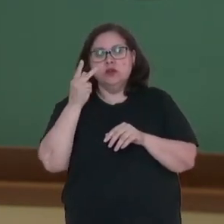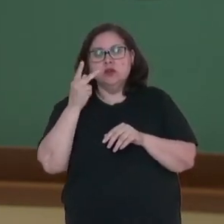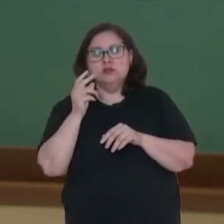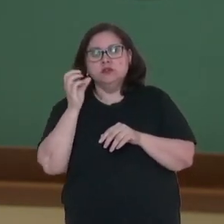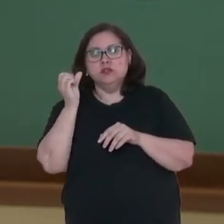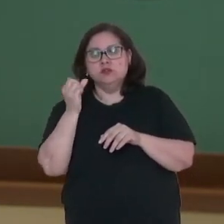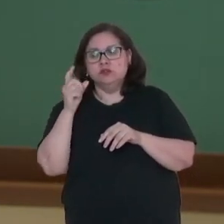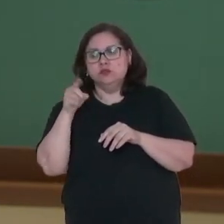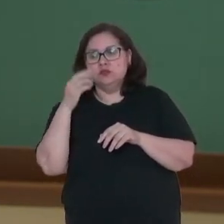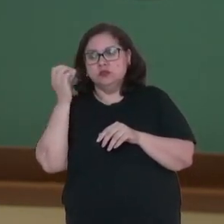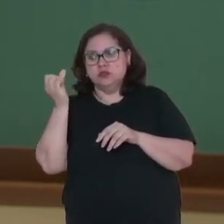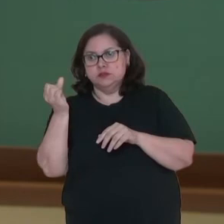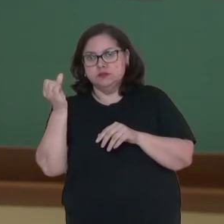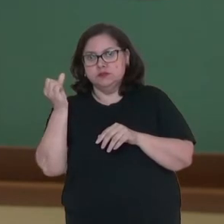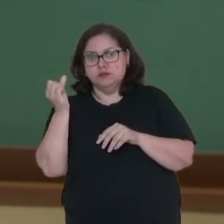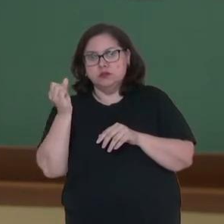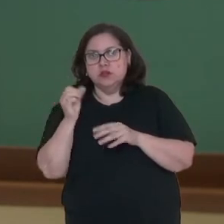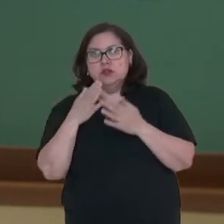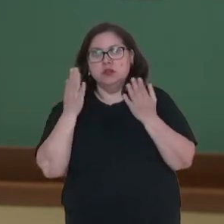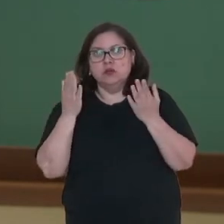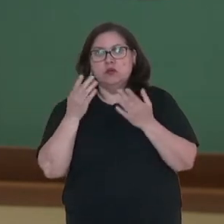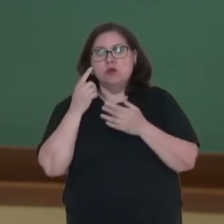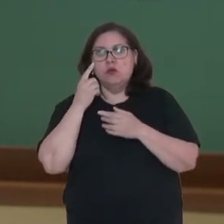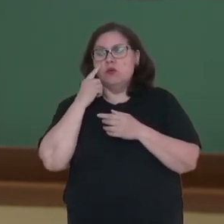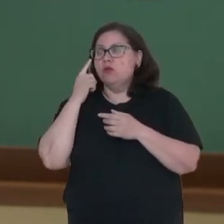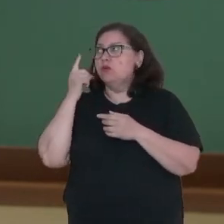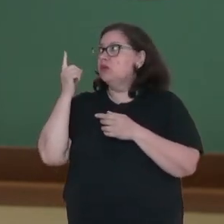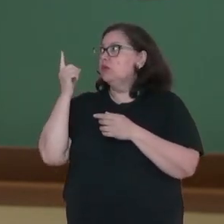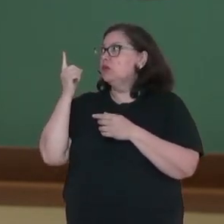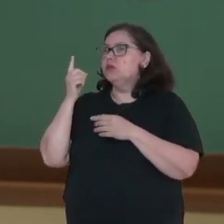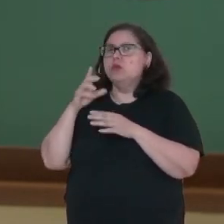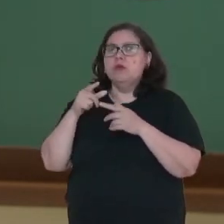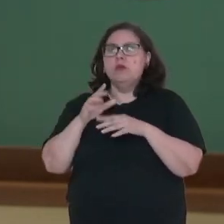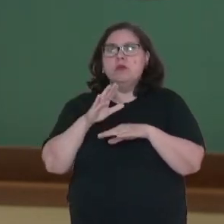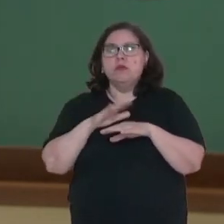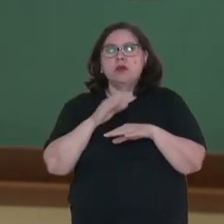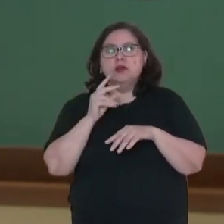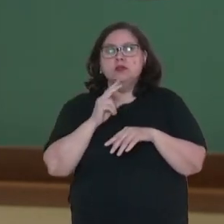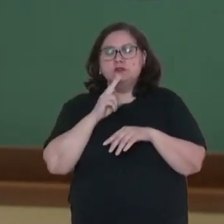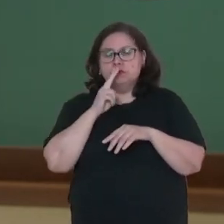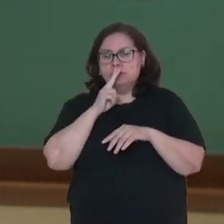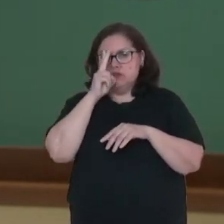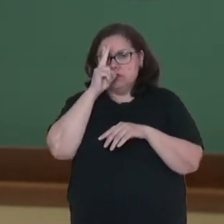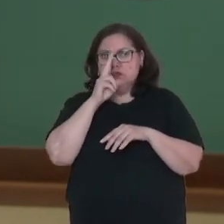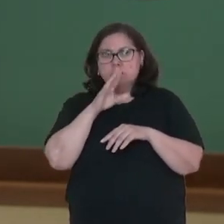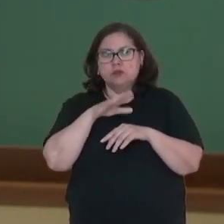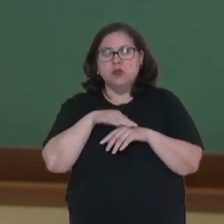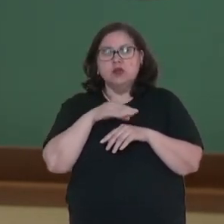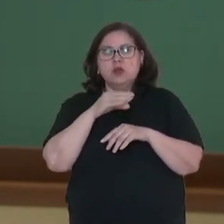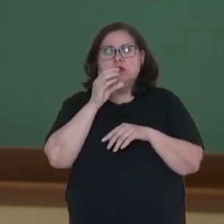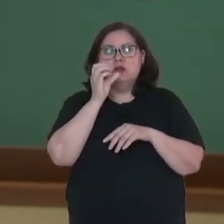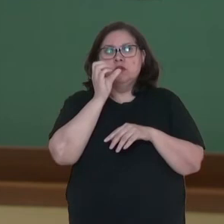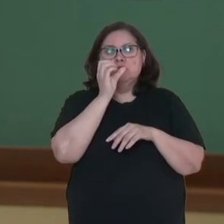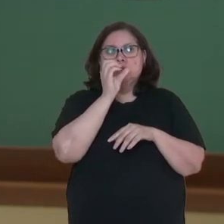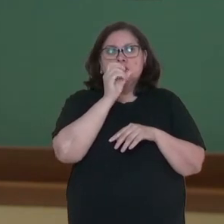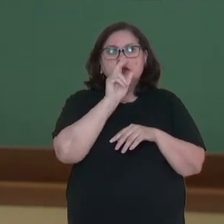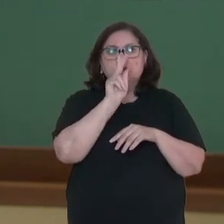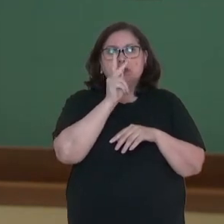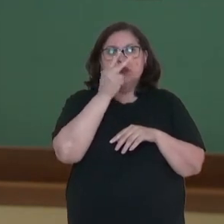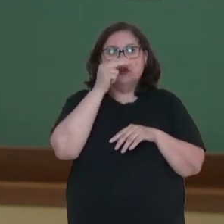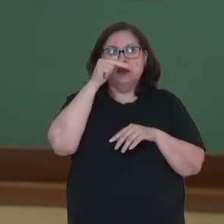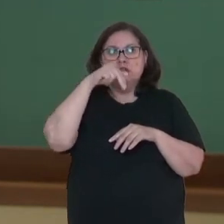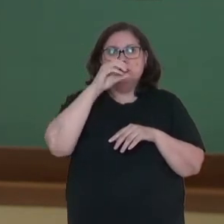C6H5COH, 6,6. Então aqui, ó, o mais ácido é este, o ácido